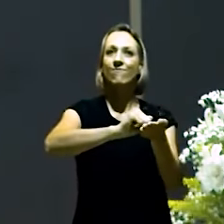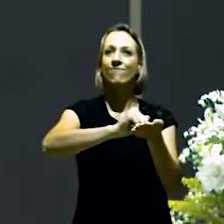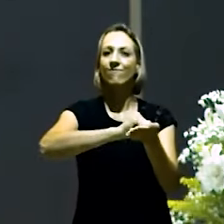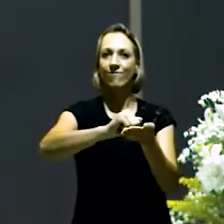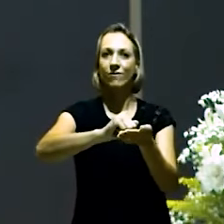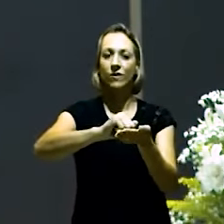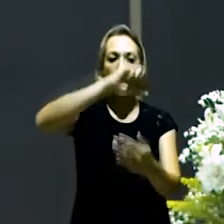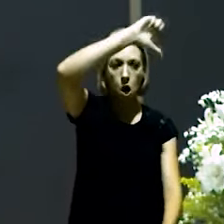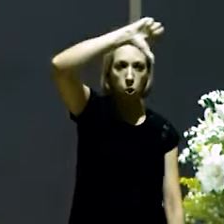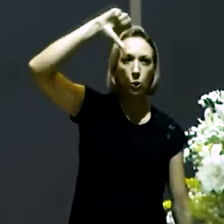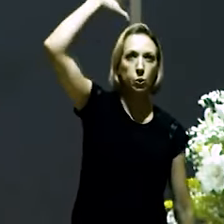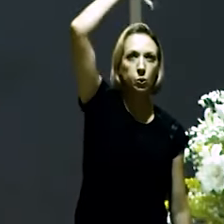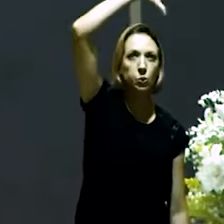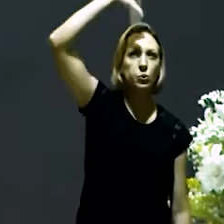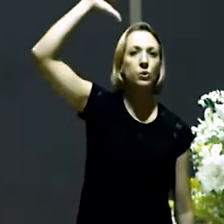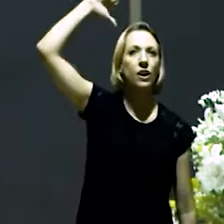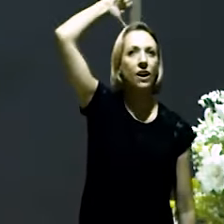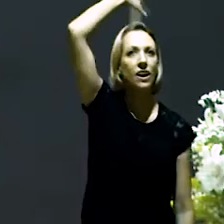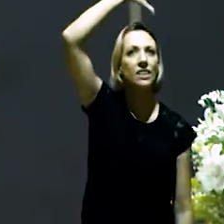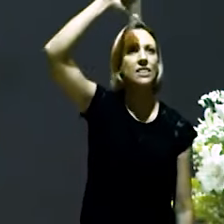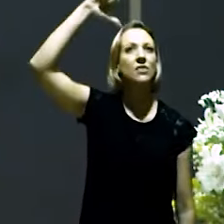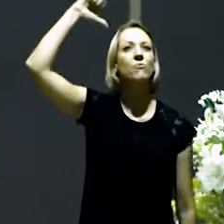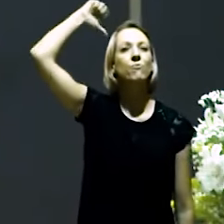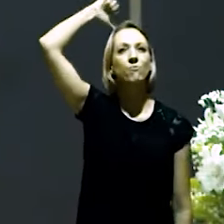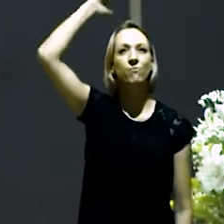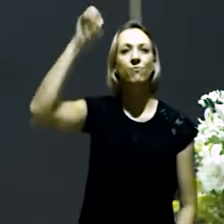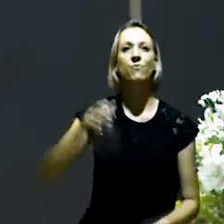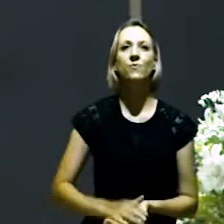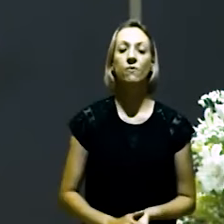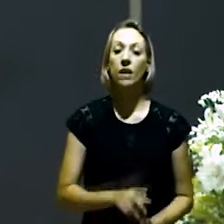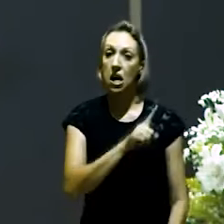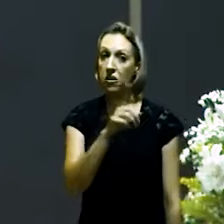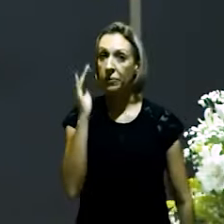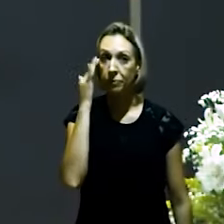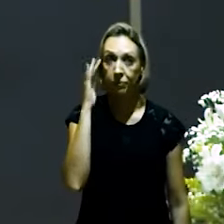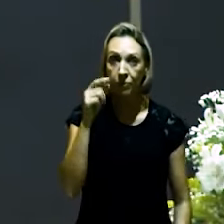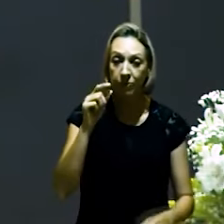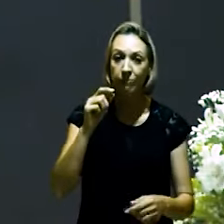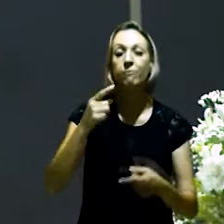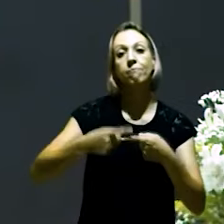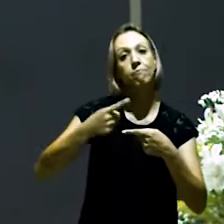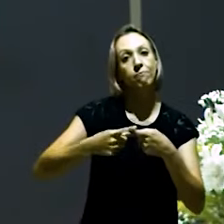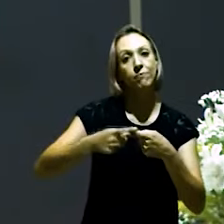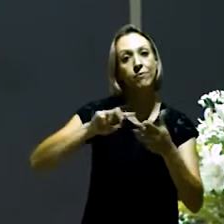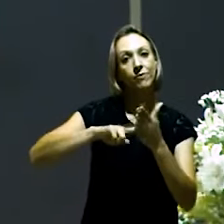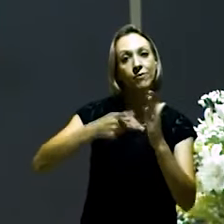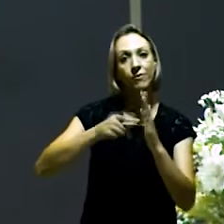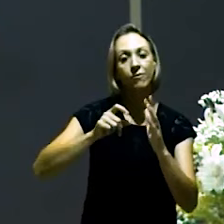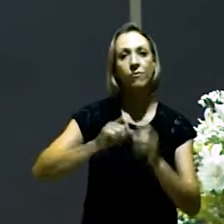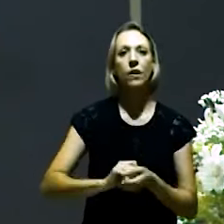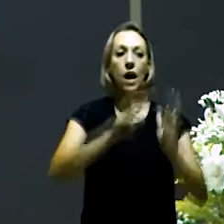ungir, como também é usada para lambuzar. Olha que palavra, mas você vai entender por quê que esse significado pode estar no